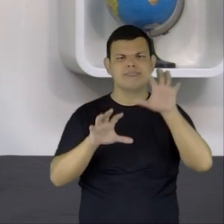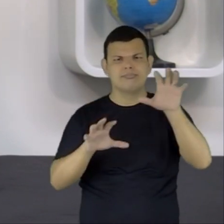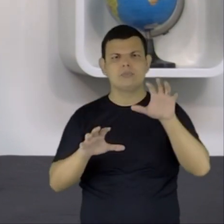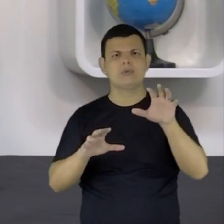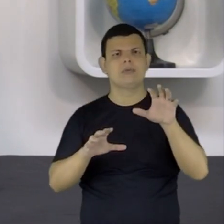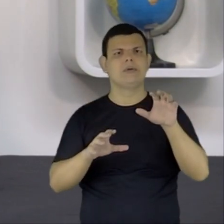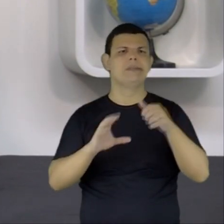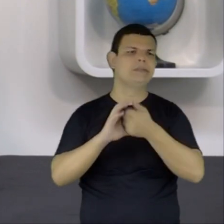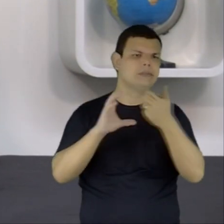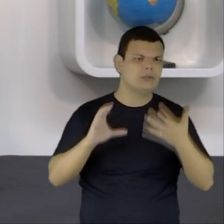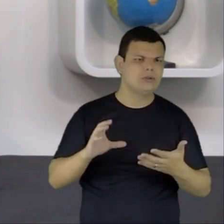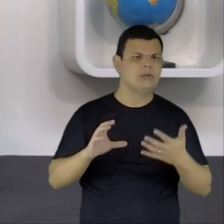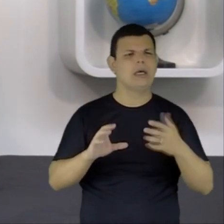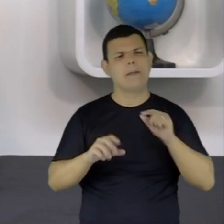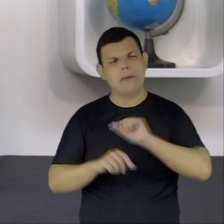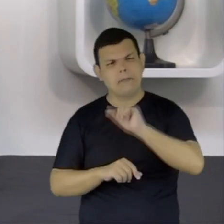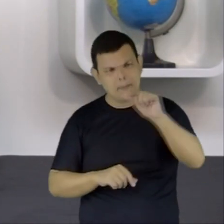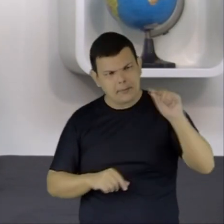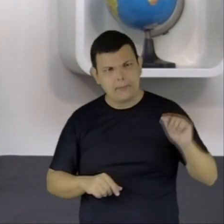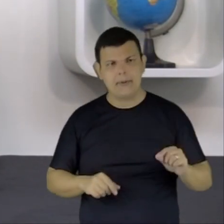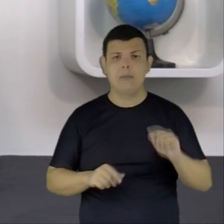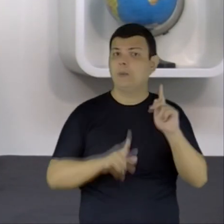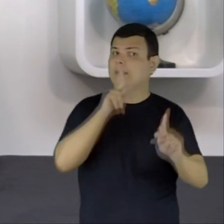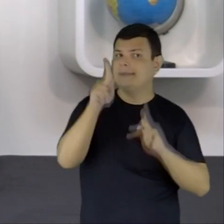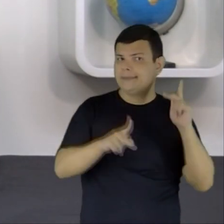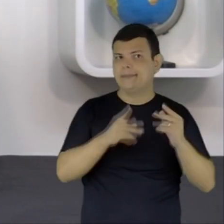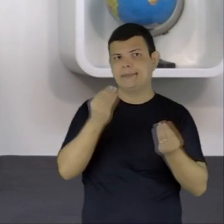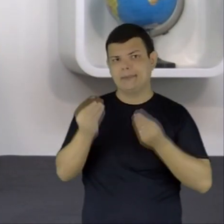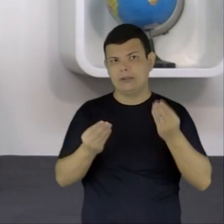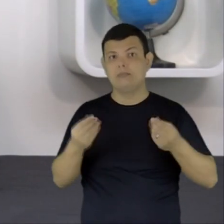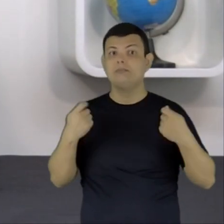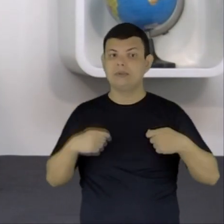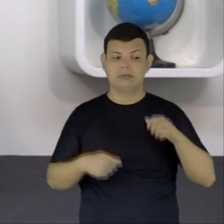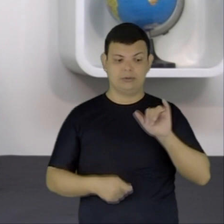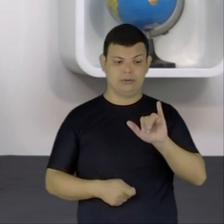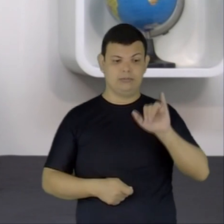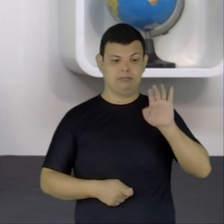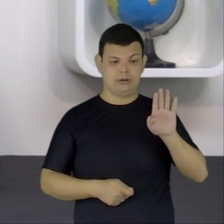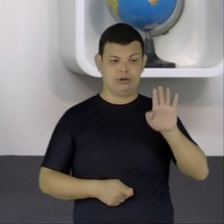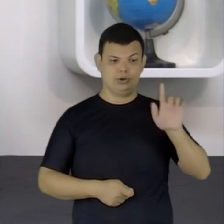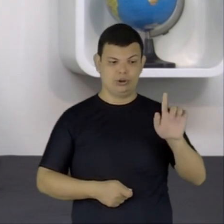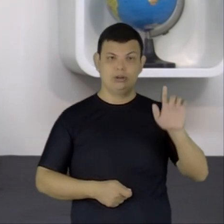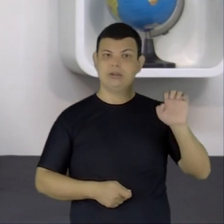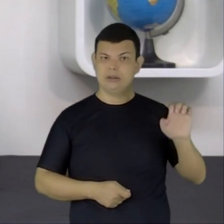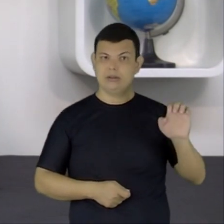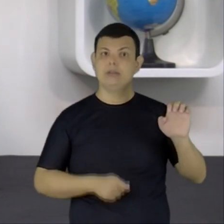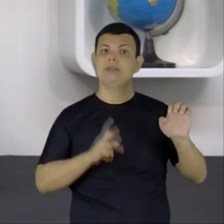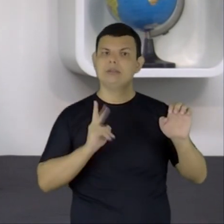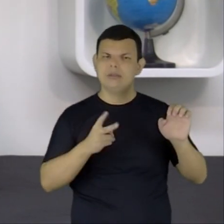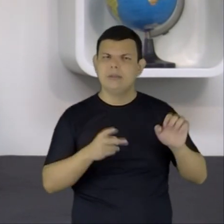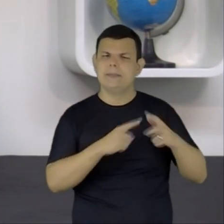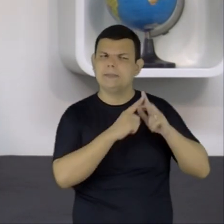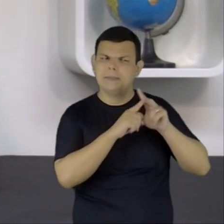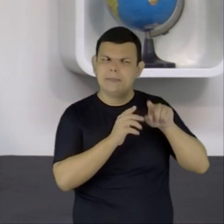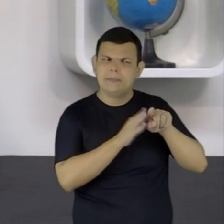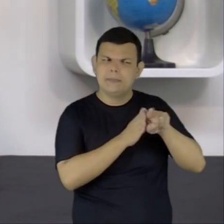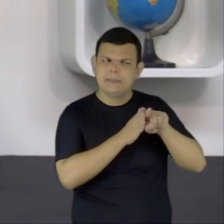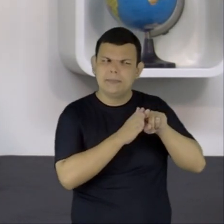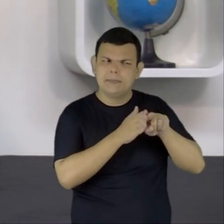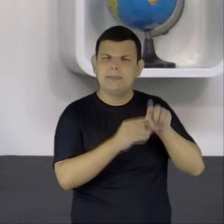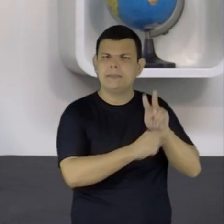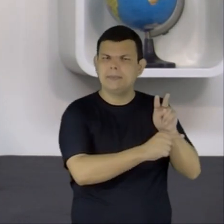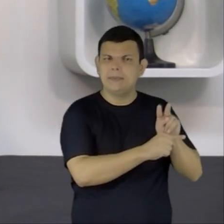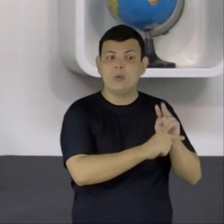esses fatores, o clima, a população, o IBGE está sempre, né, verificando, fazendo